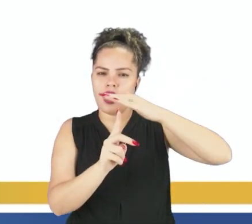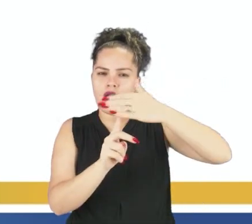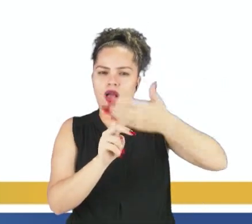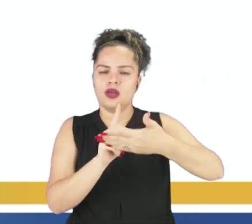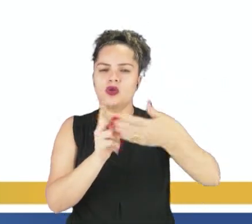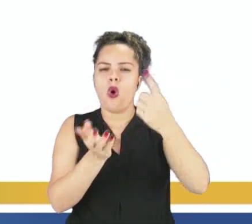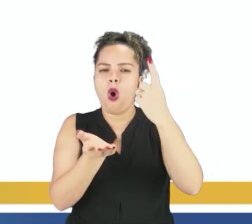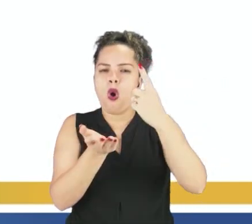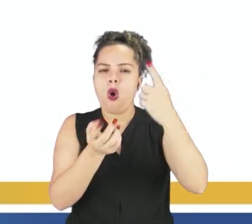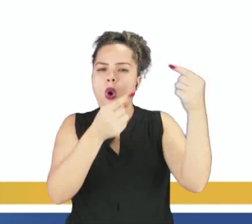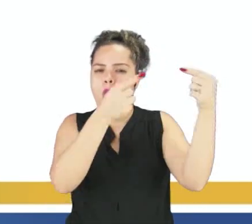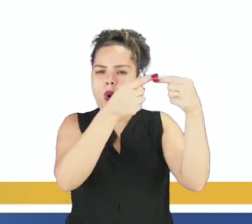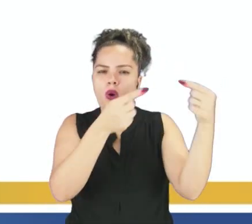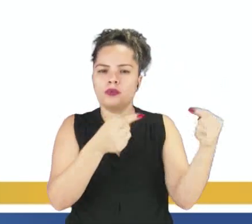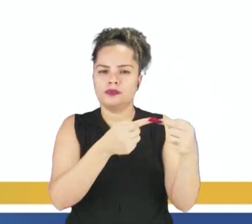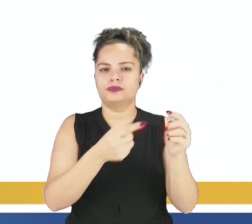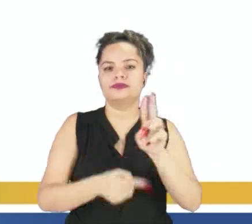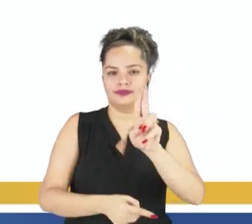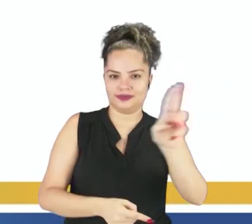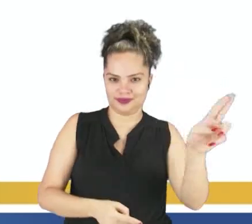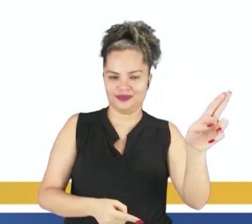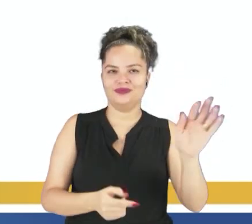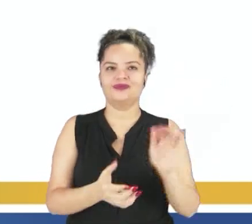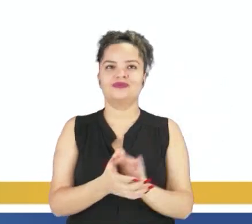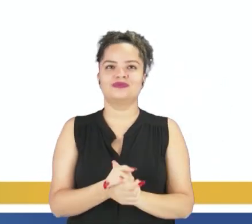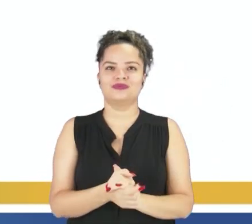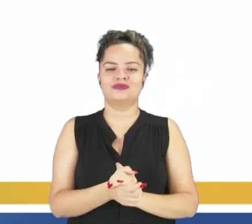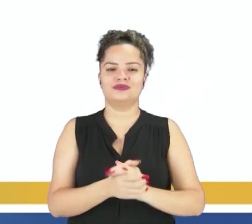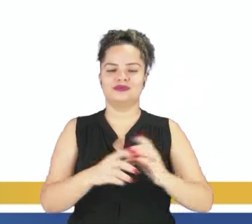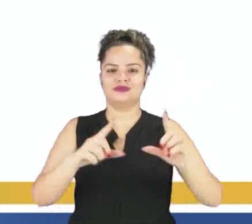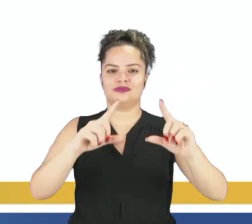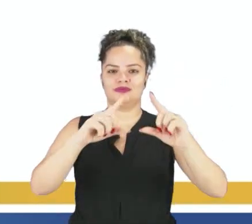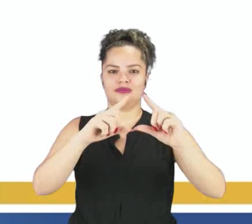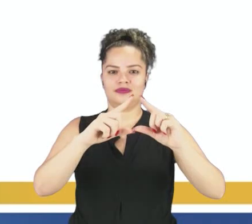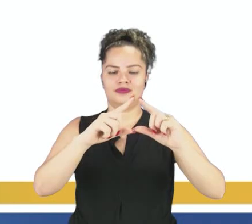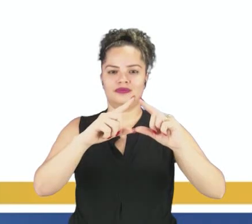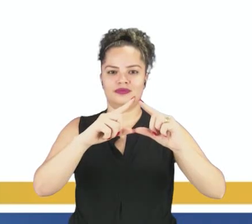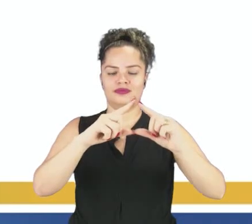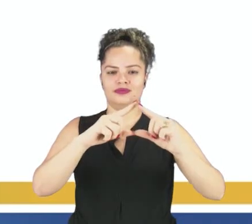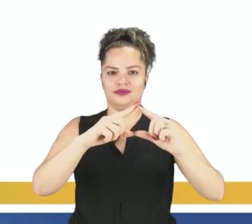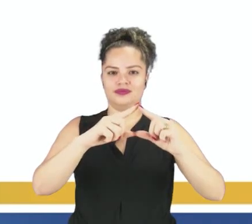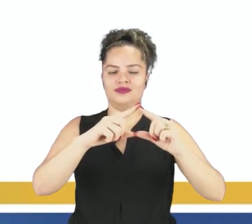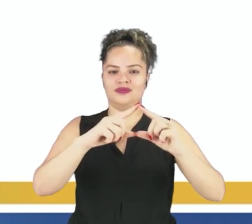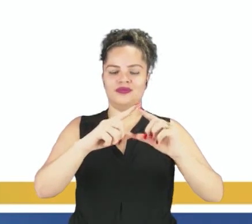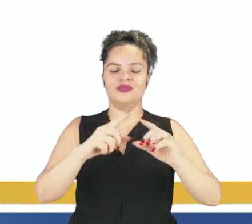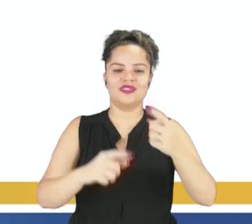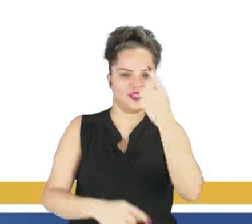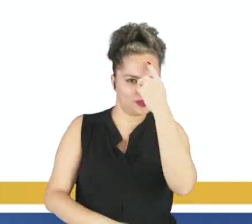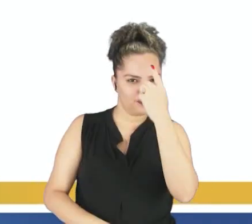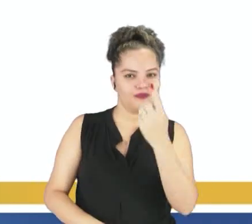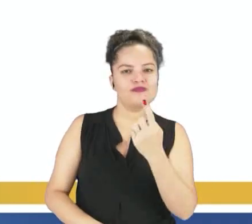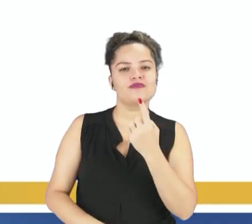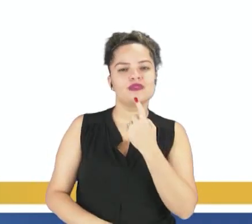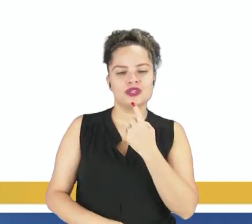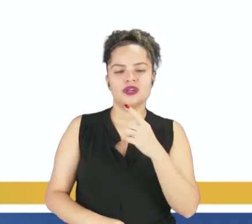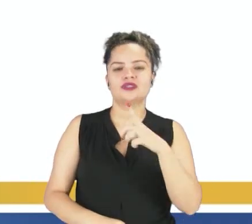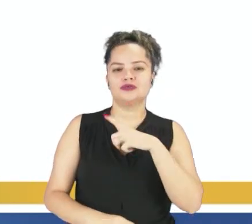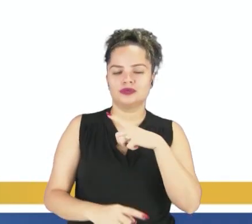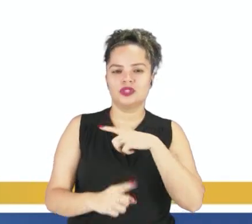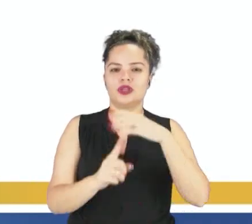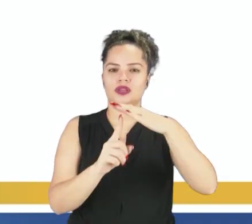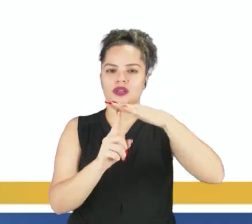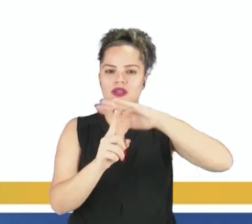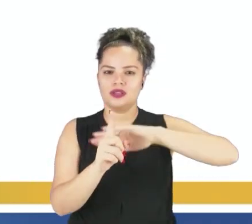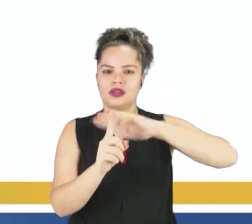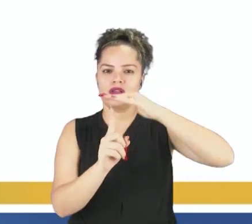Então, o primeiro polígono que nós temos aí é o triângulo. Então, toda figura, né, todo polígono que